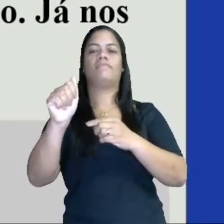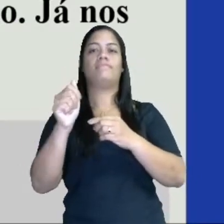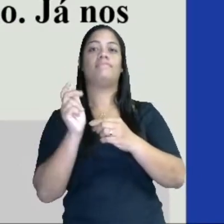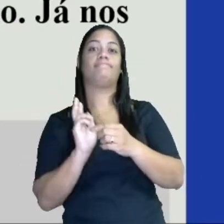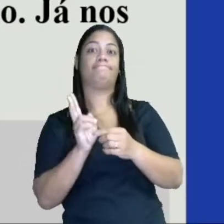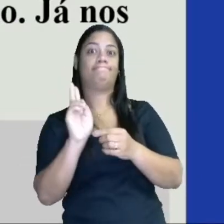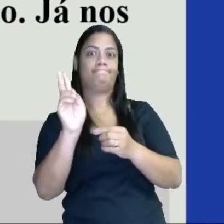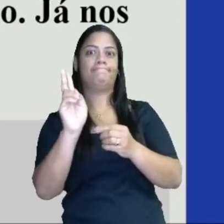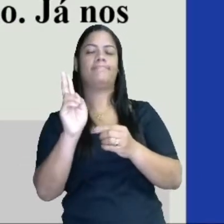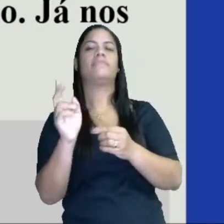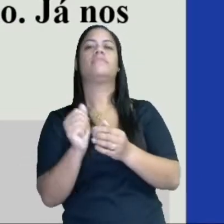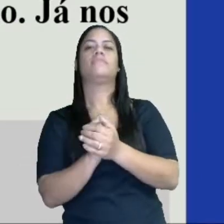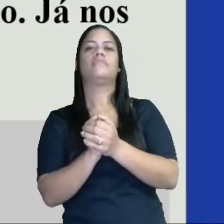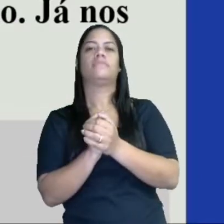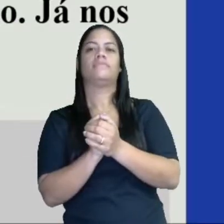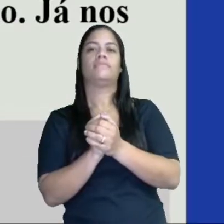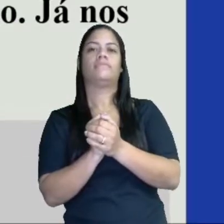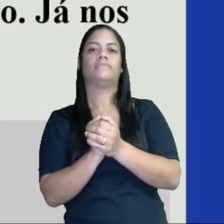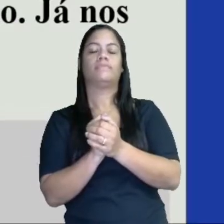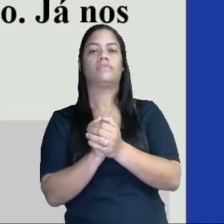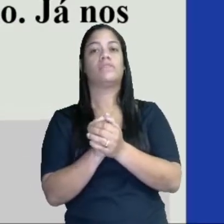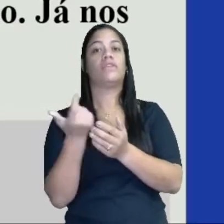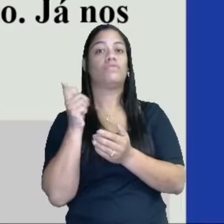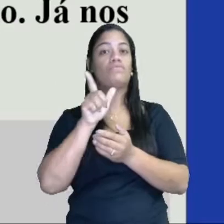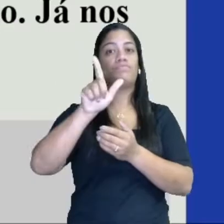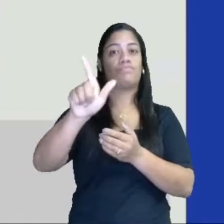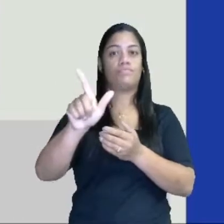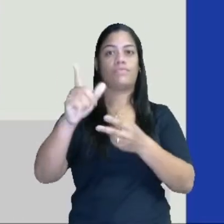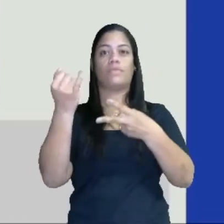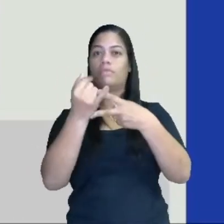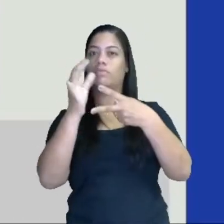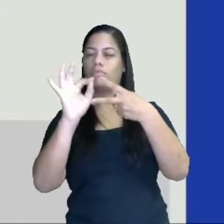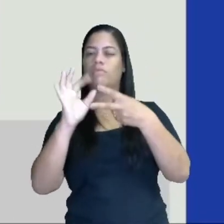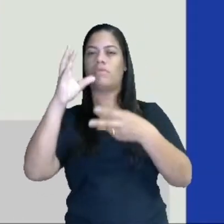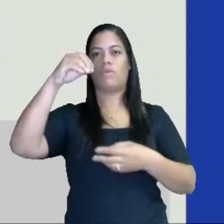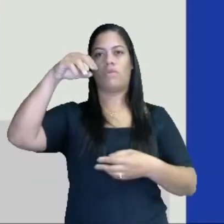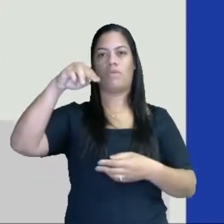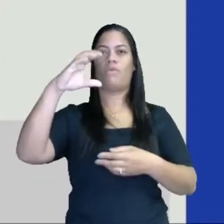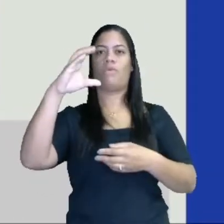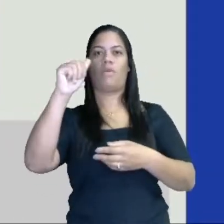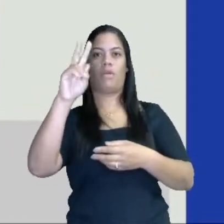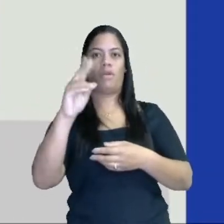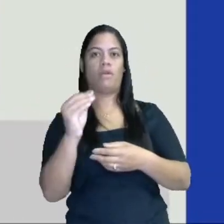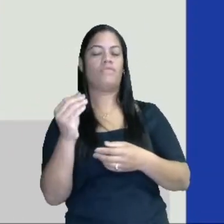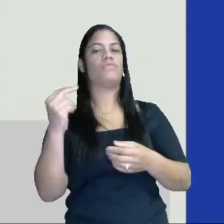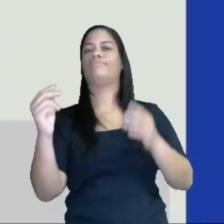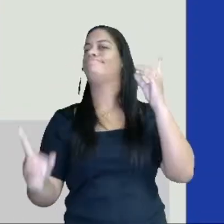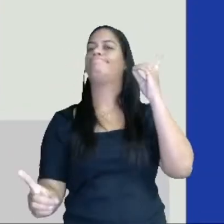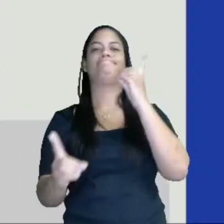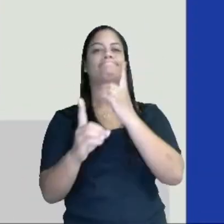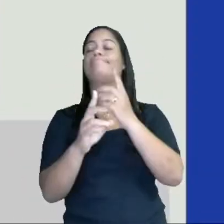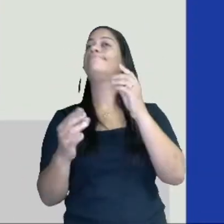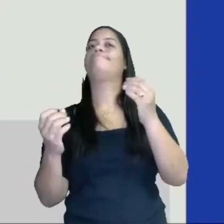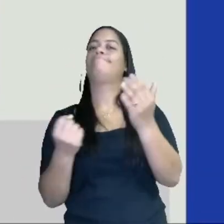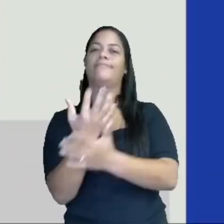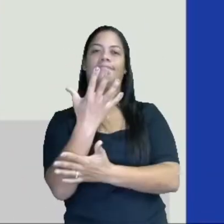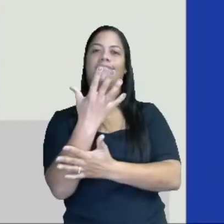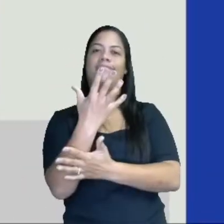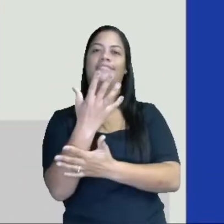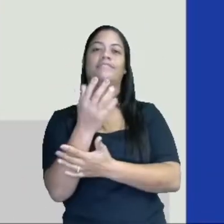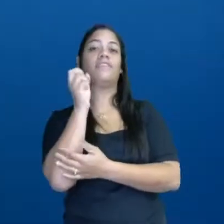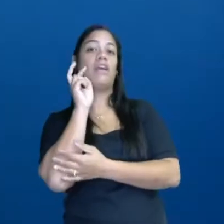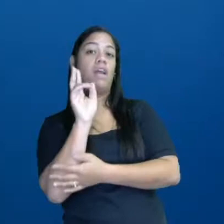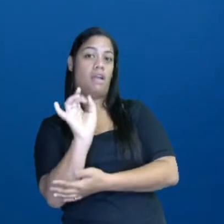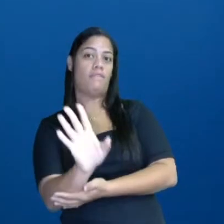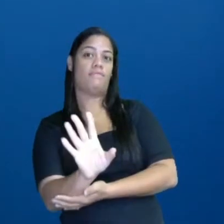nesta região. Já nos polígonos côncavos, isso não acontece. Olha aqui. Então, vê só, pessoal.